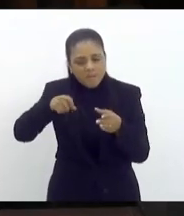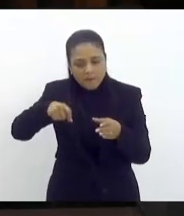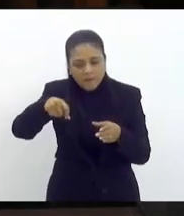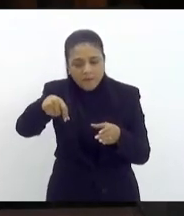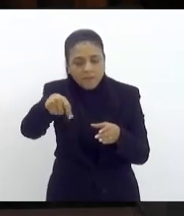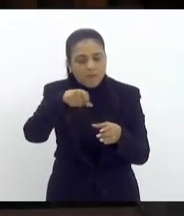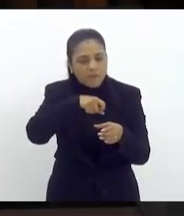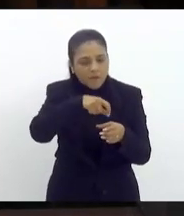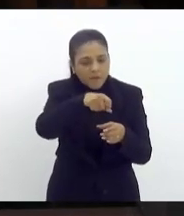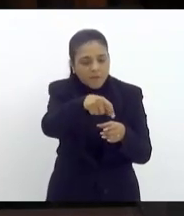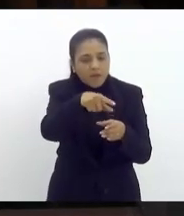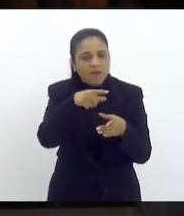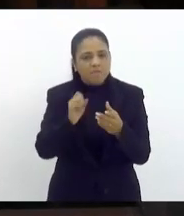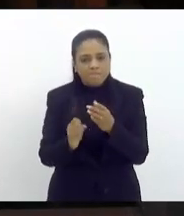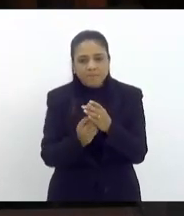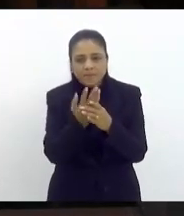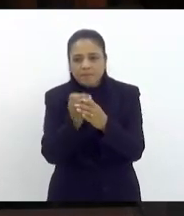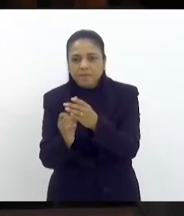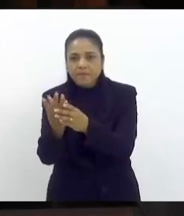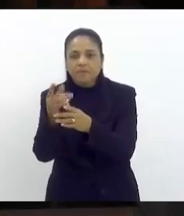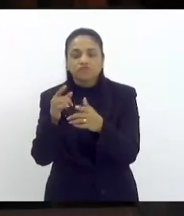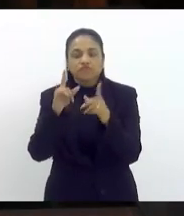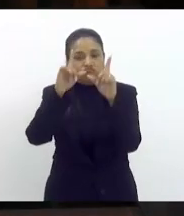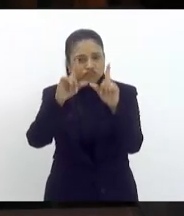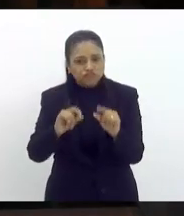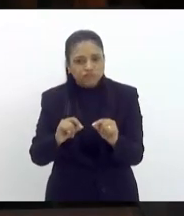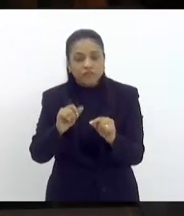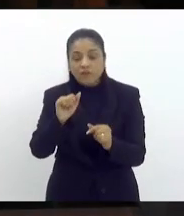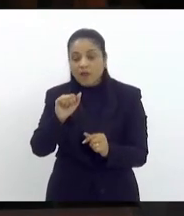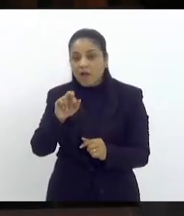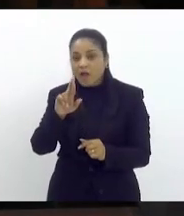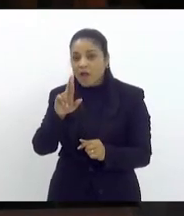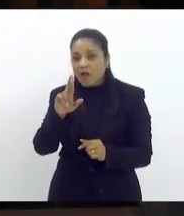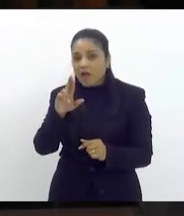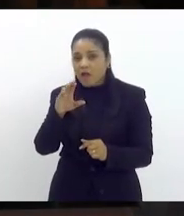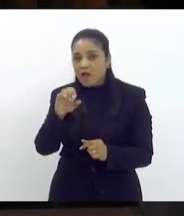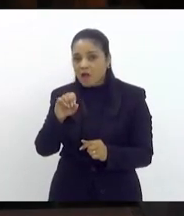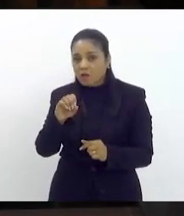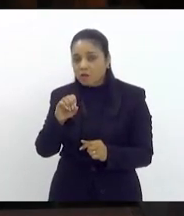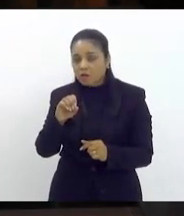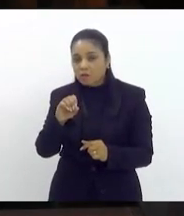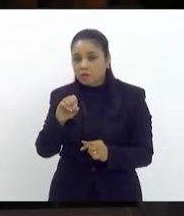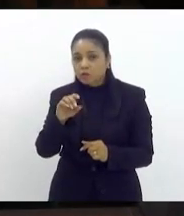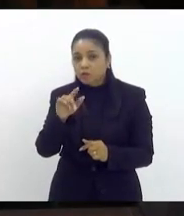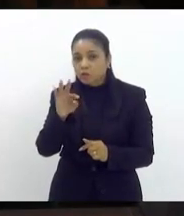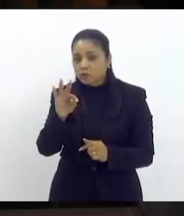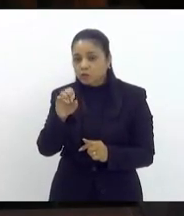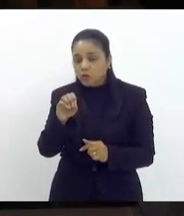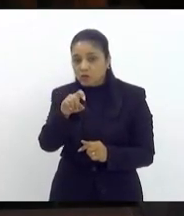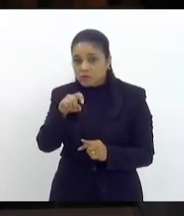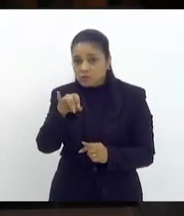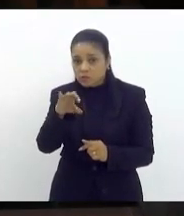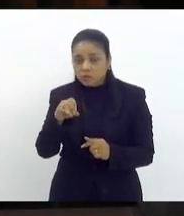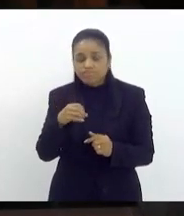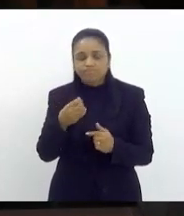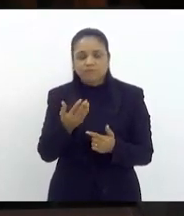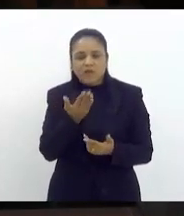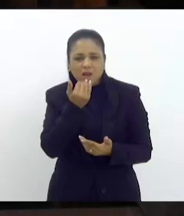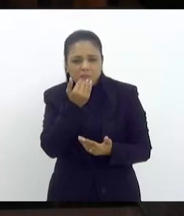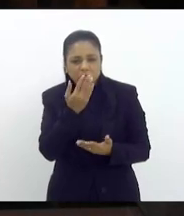que reduz o uso de agrotóxicos que produz alimentação saudável para a nossa população